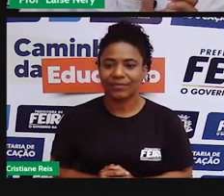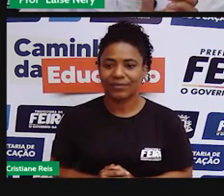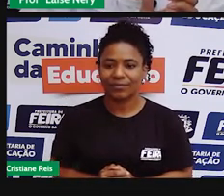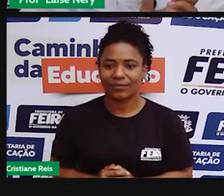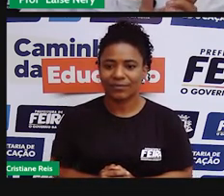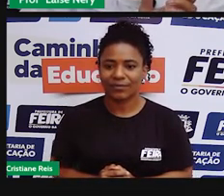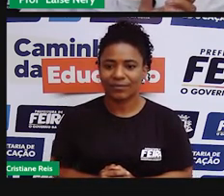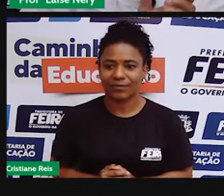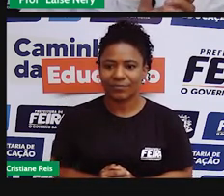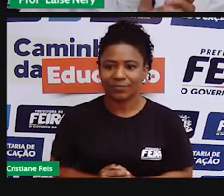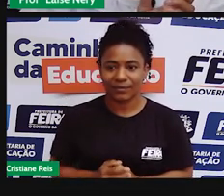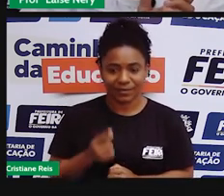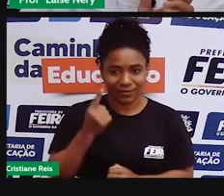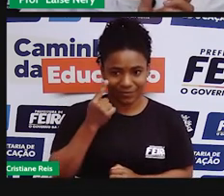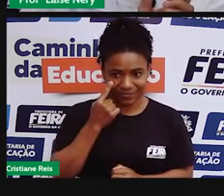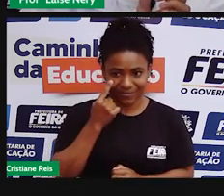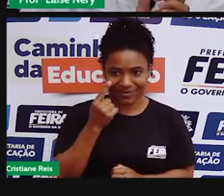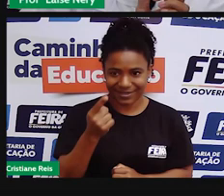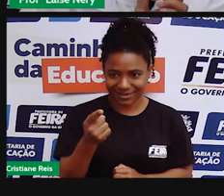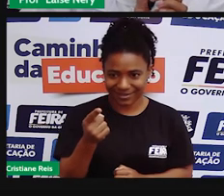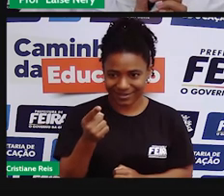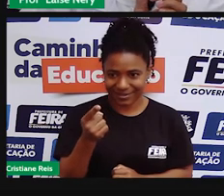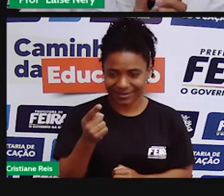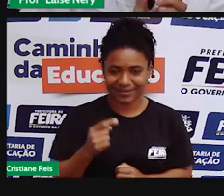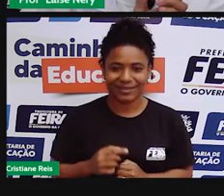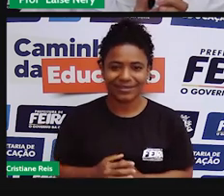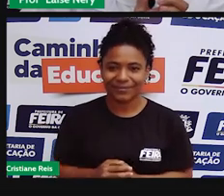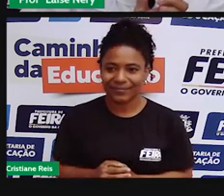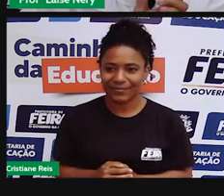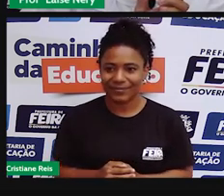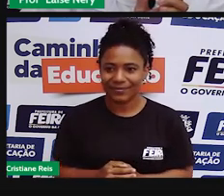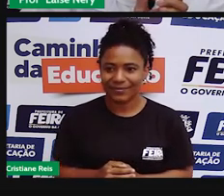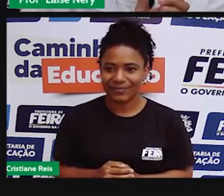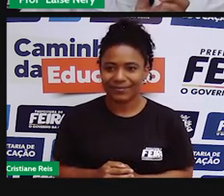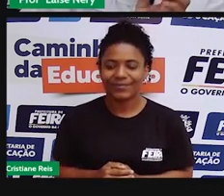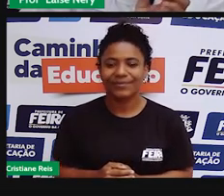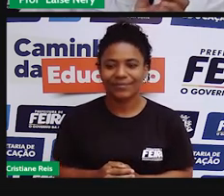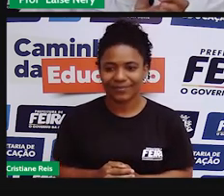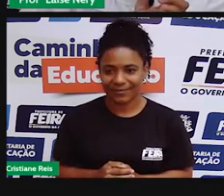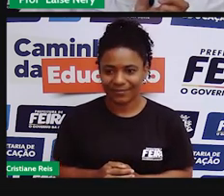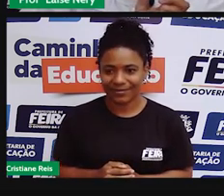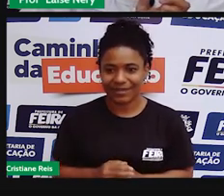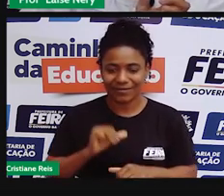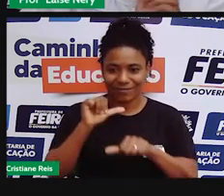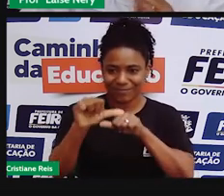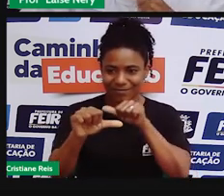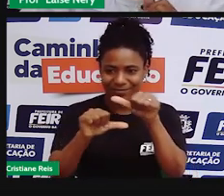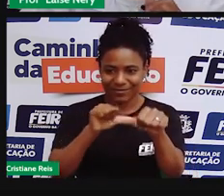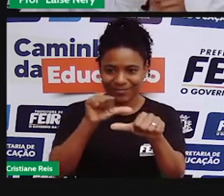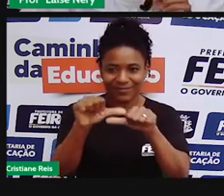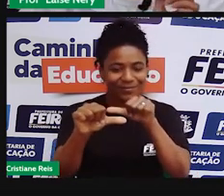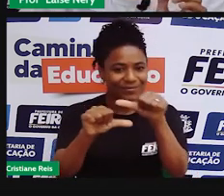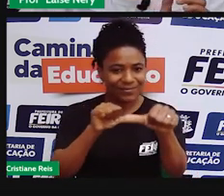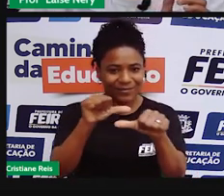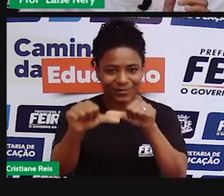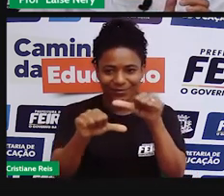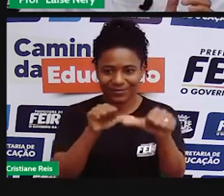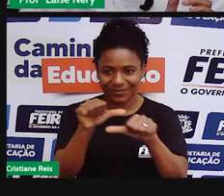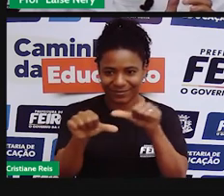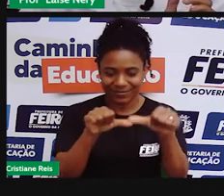e vocês podem perceber aqui ó o finalzinho dele vai mudando aqui é forma